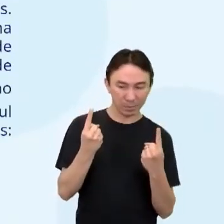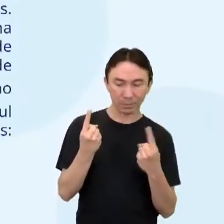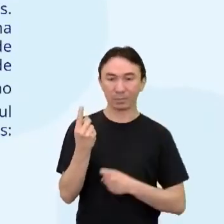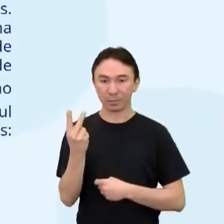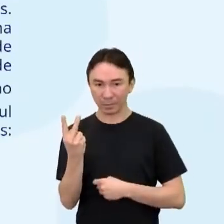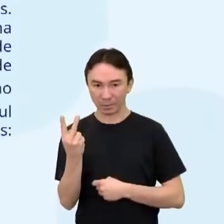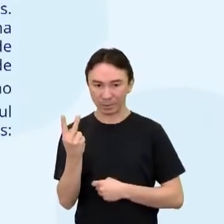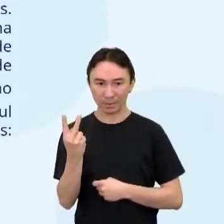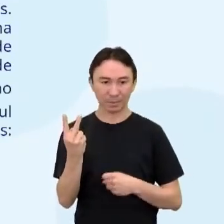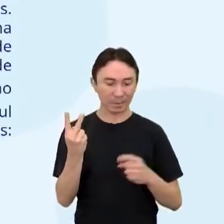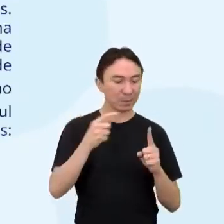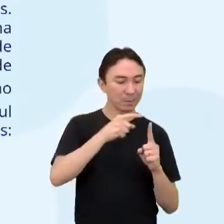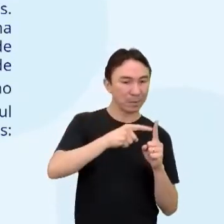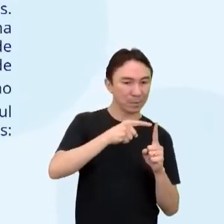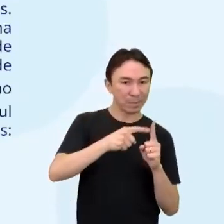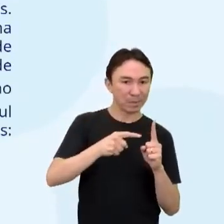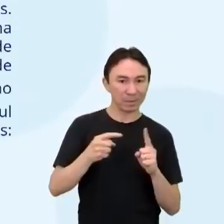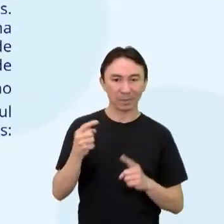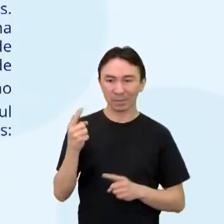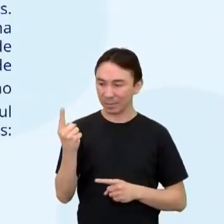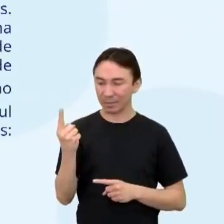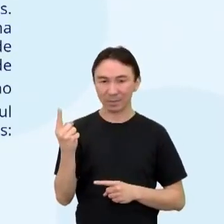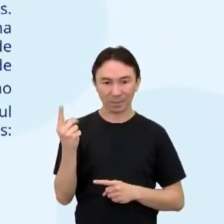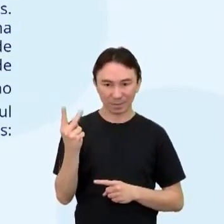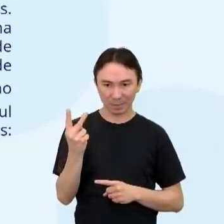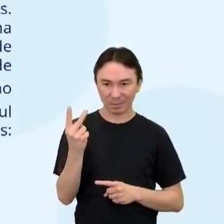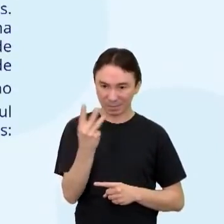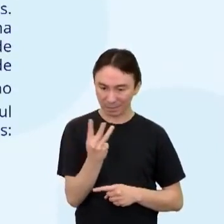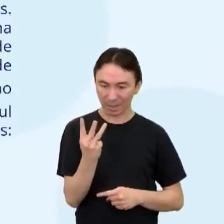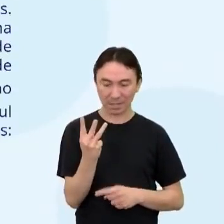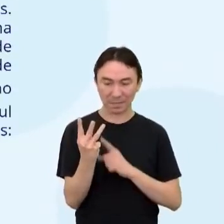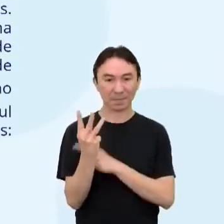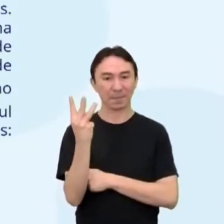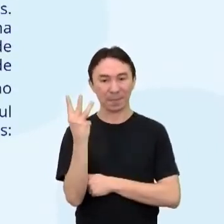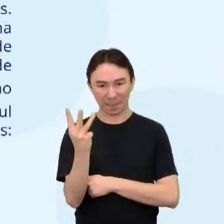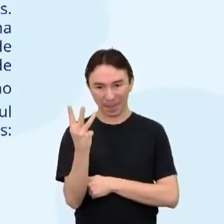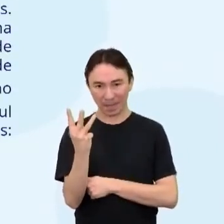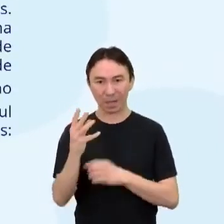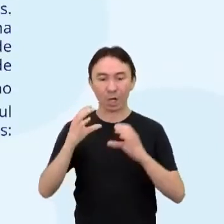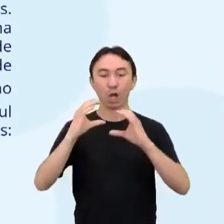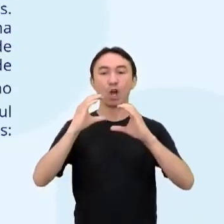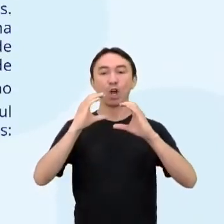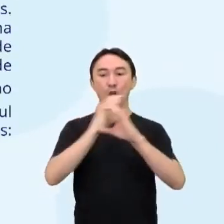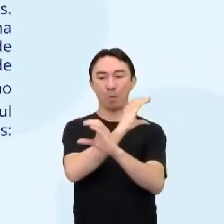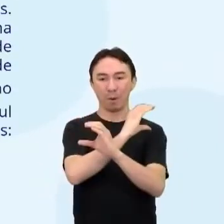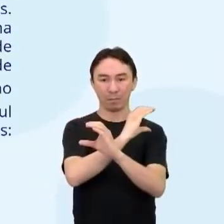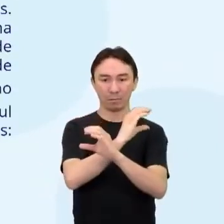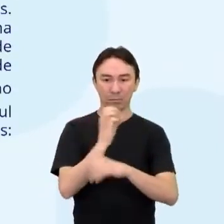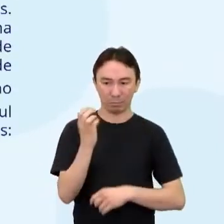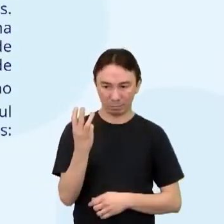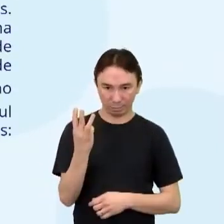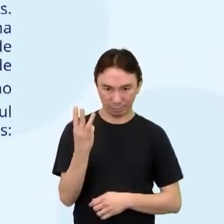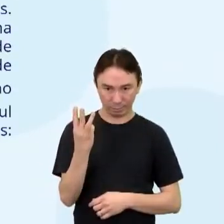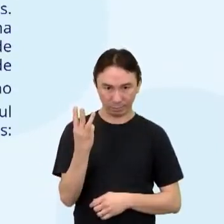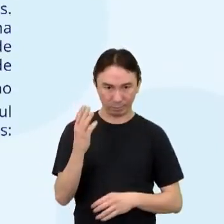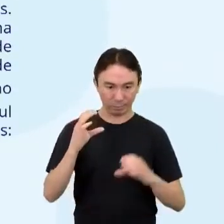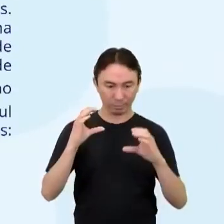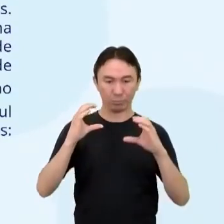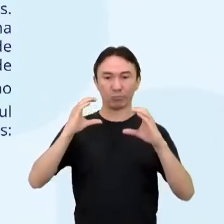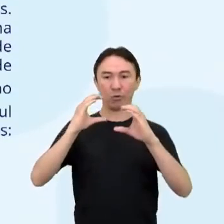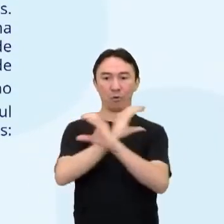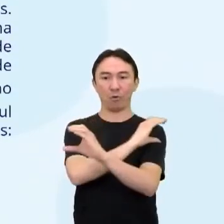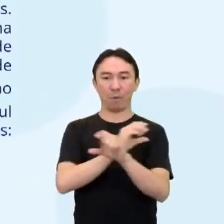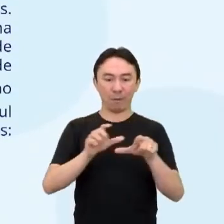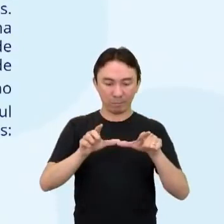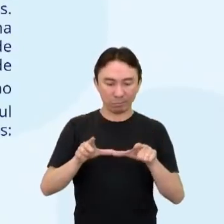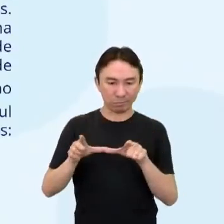lá. Então, temos aqui o quê? Temos três, beleza? Tá, então, totalizando aí, três quadrados. Agora eu vou ter que mudar a